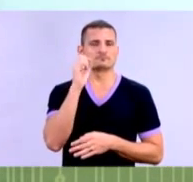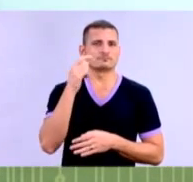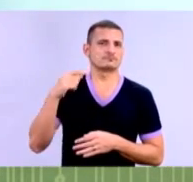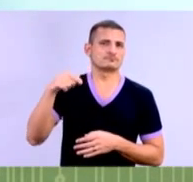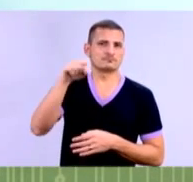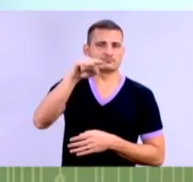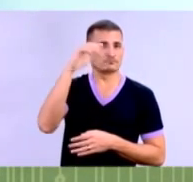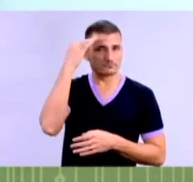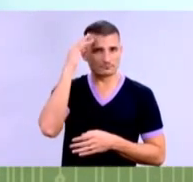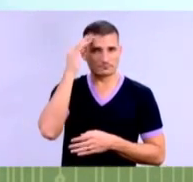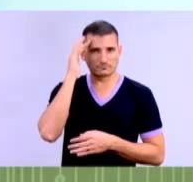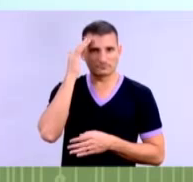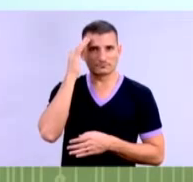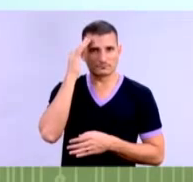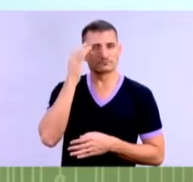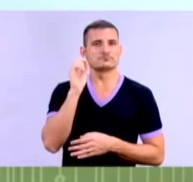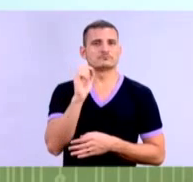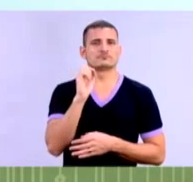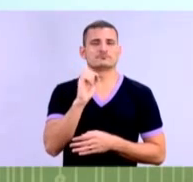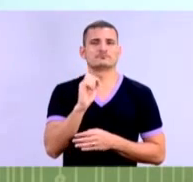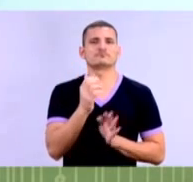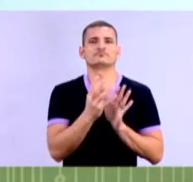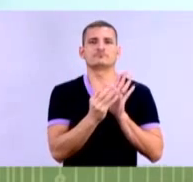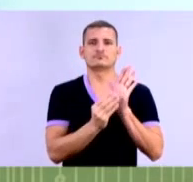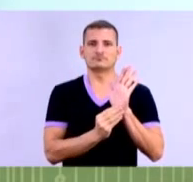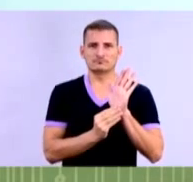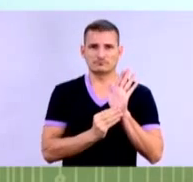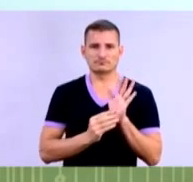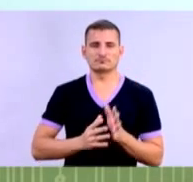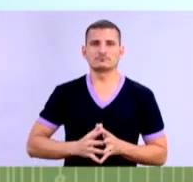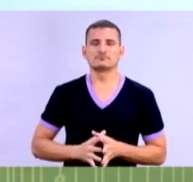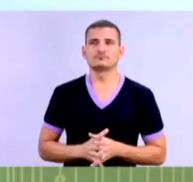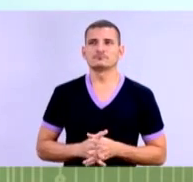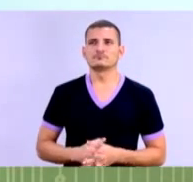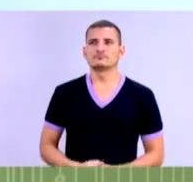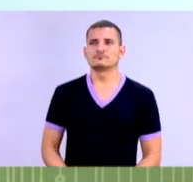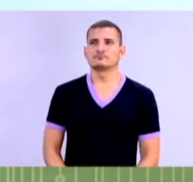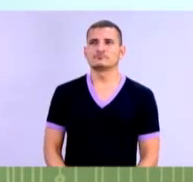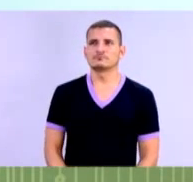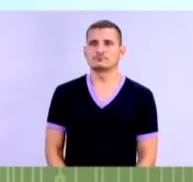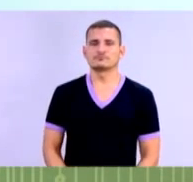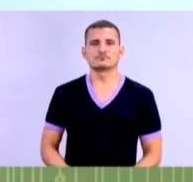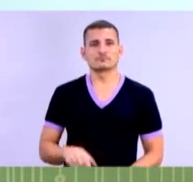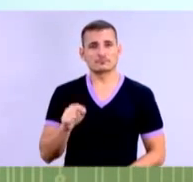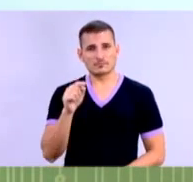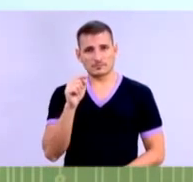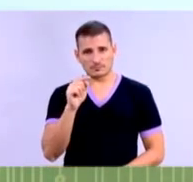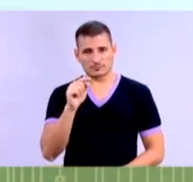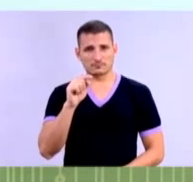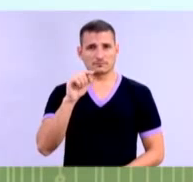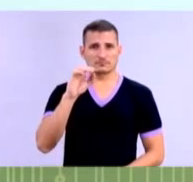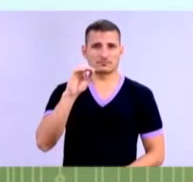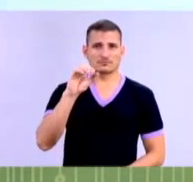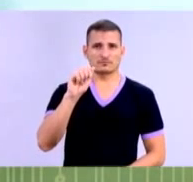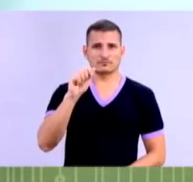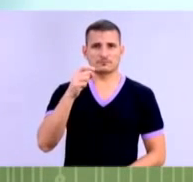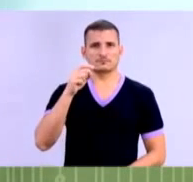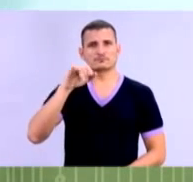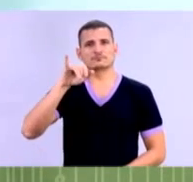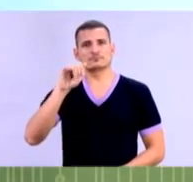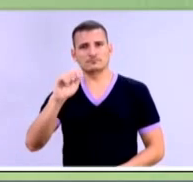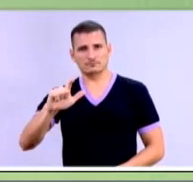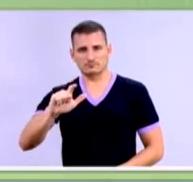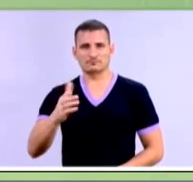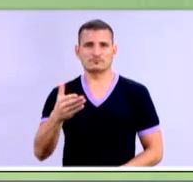entendendo e compreendendo o que está acontecendo ali. Bom, nessa questão nós falamos de cabos coaxiais. Vamos para a segunda?